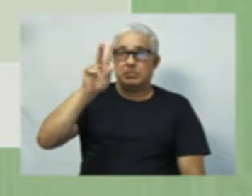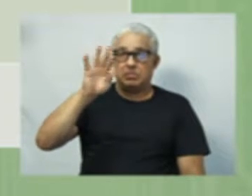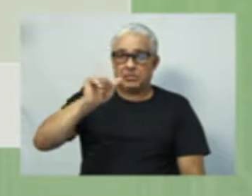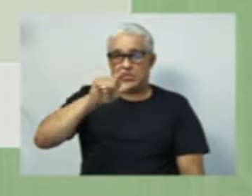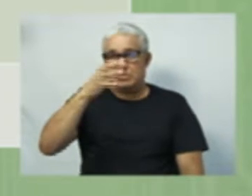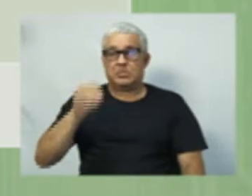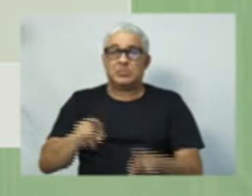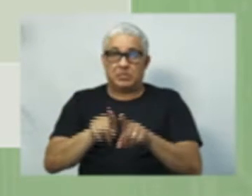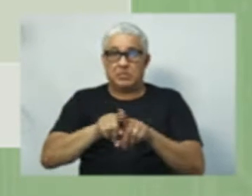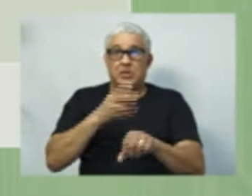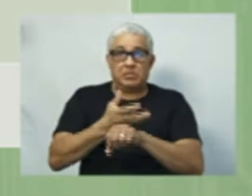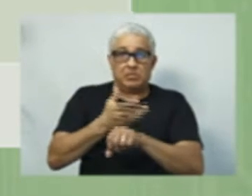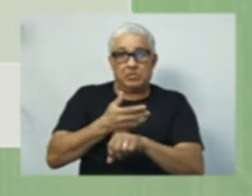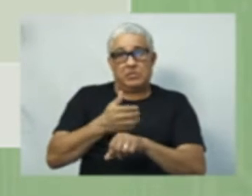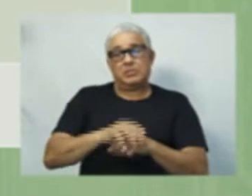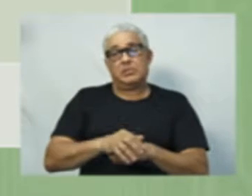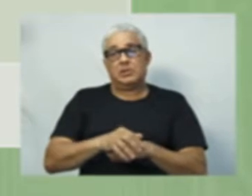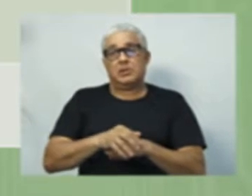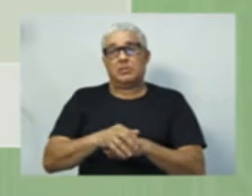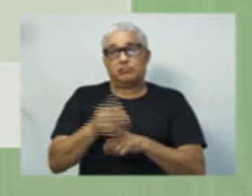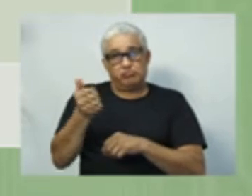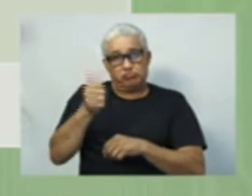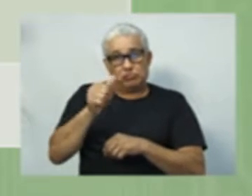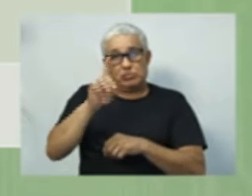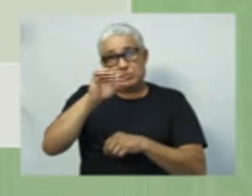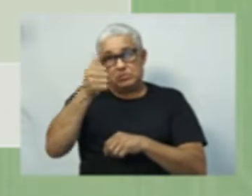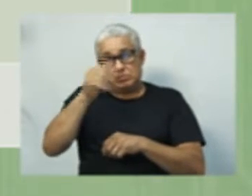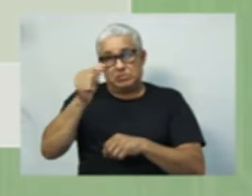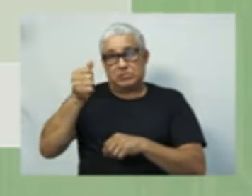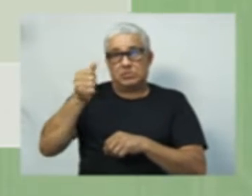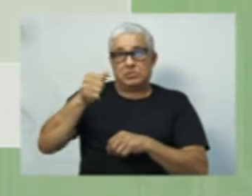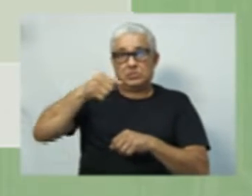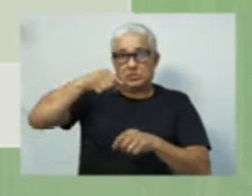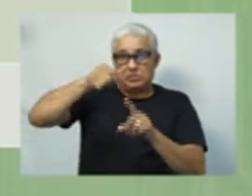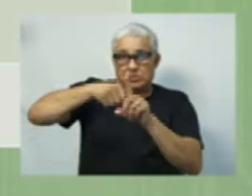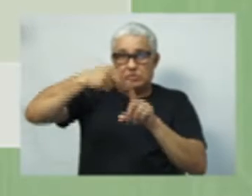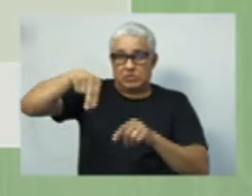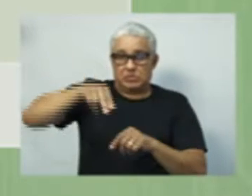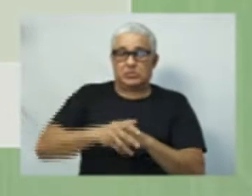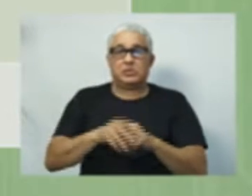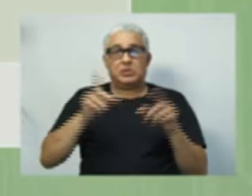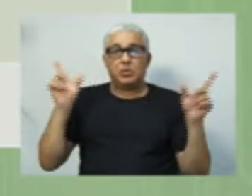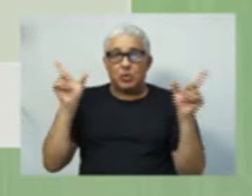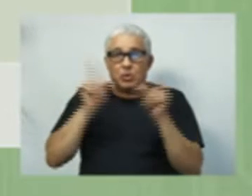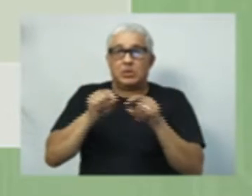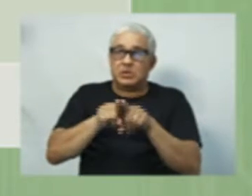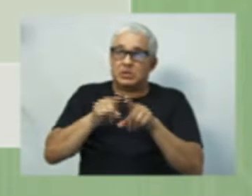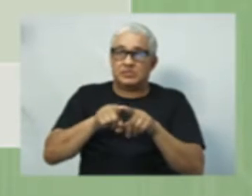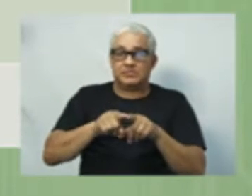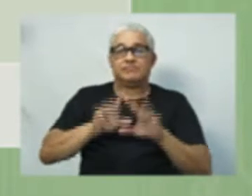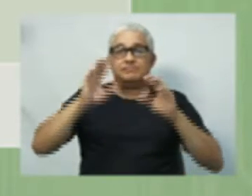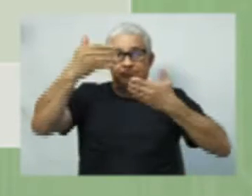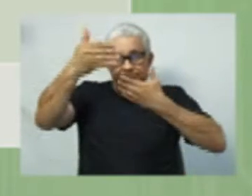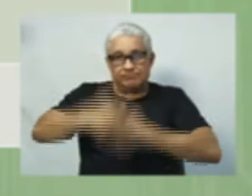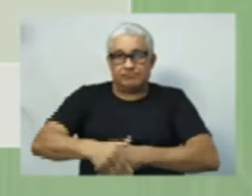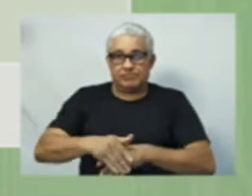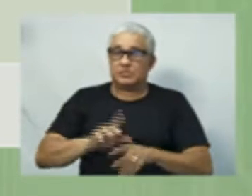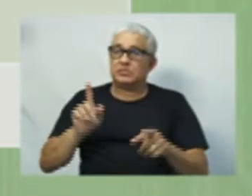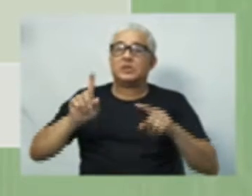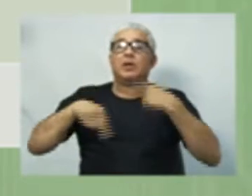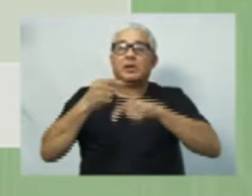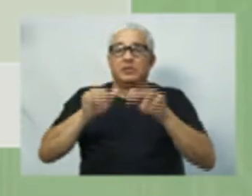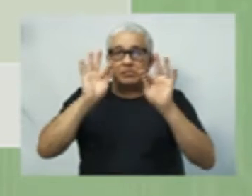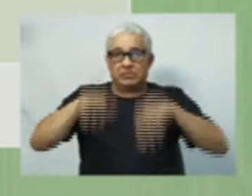10 do 11, faremos uma pequena revisão sobre o conteúdo e, para a alegria de todos, faremos nossa prova regular e encerraremos